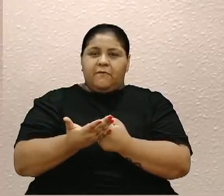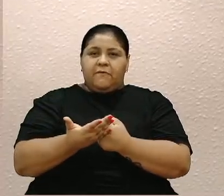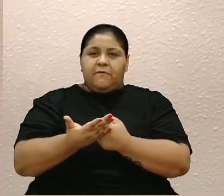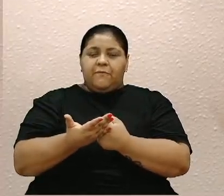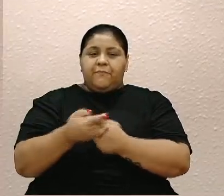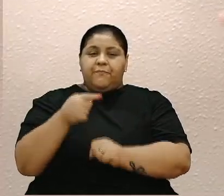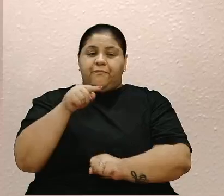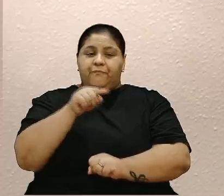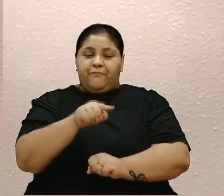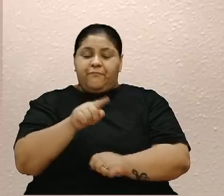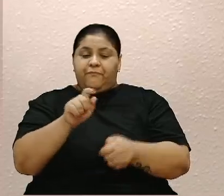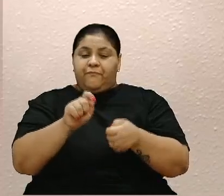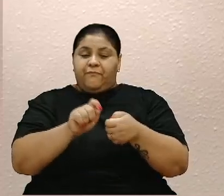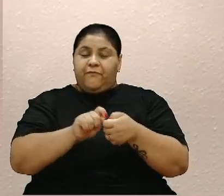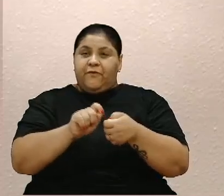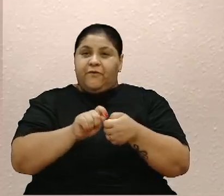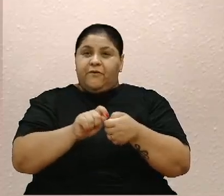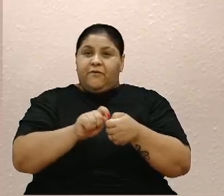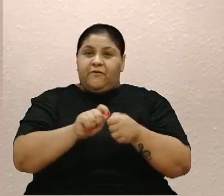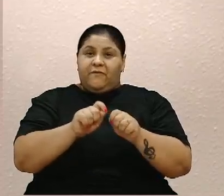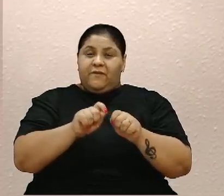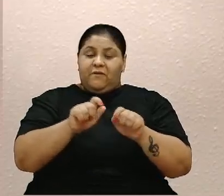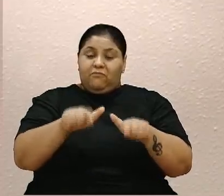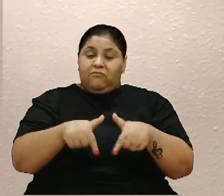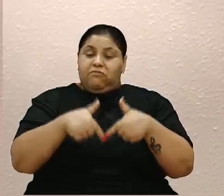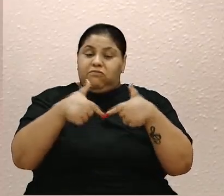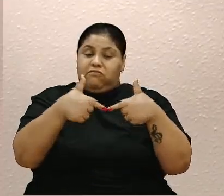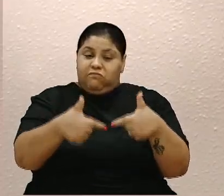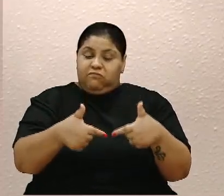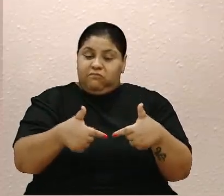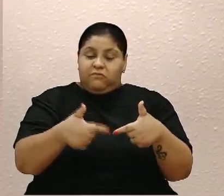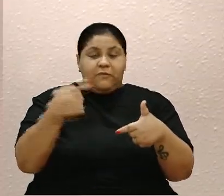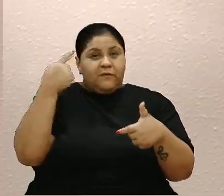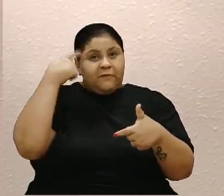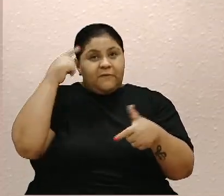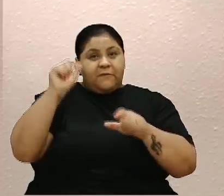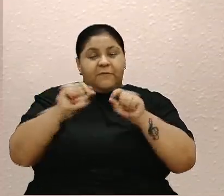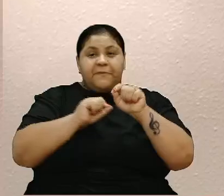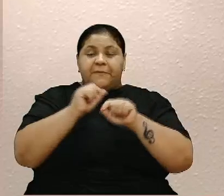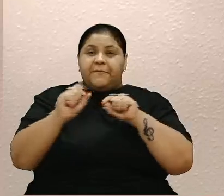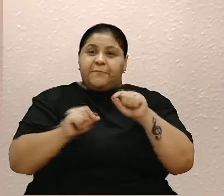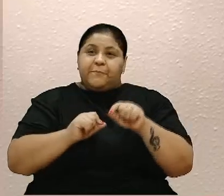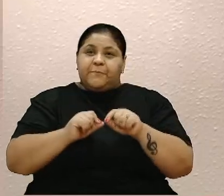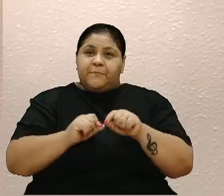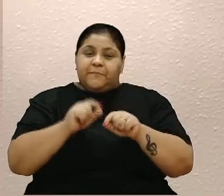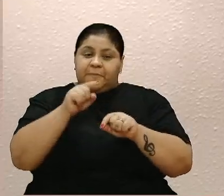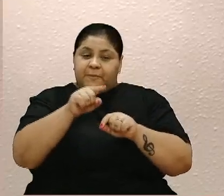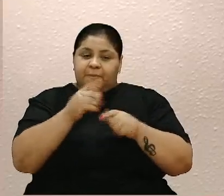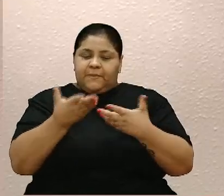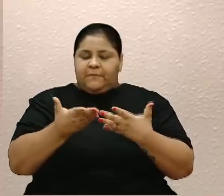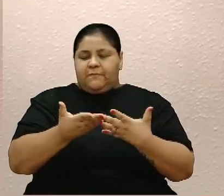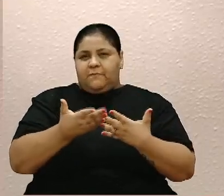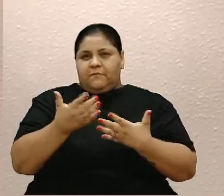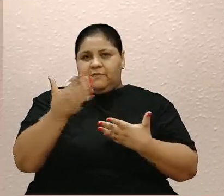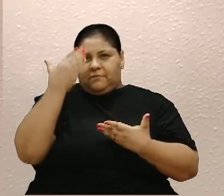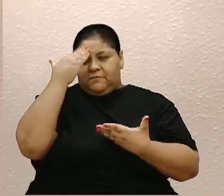ruas, tendo algumas outras atitudes e pensar o que leva ela àquela situação. Então,